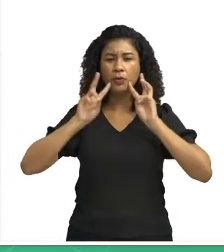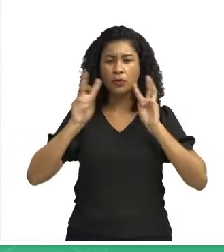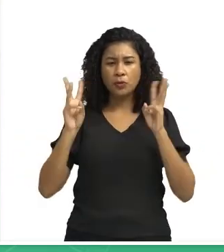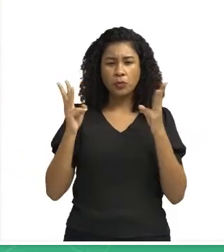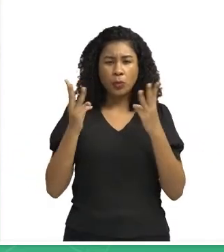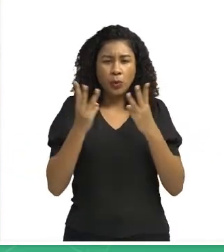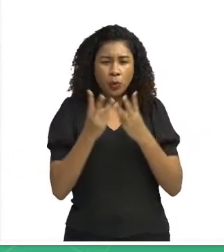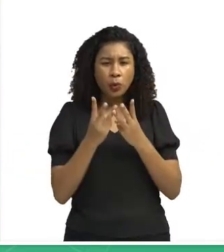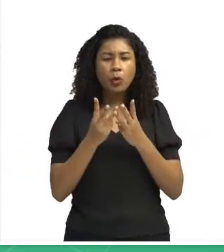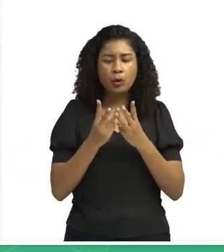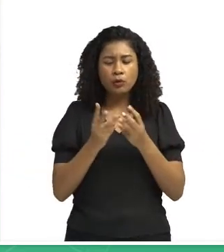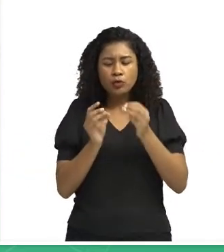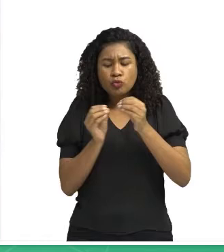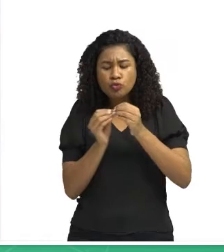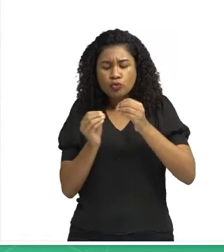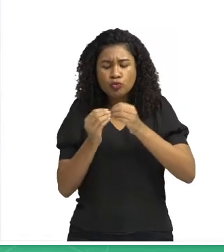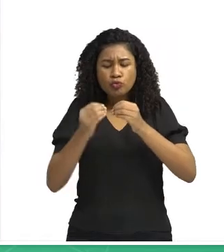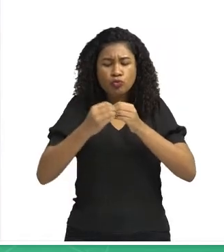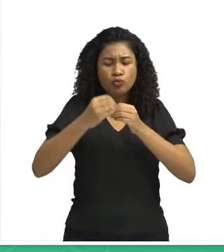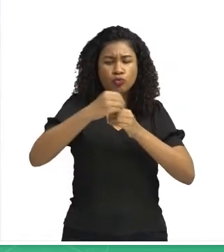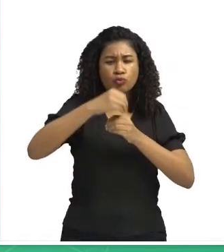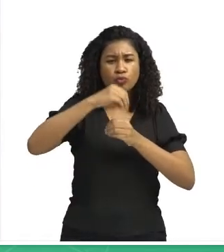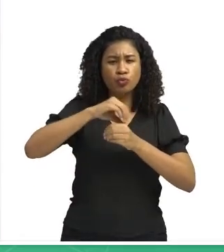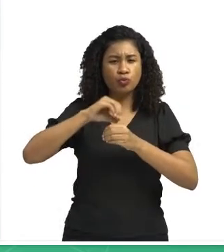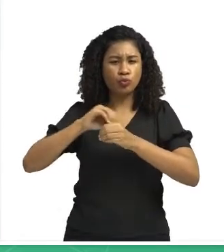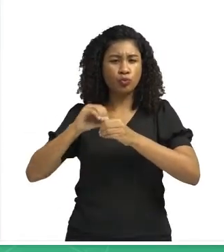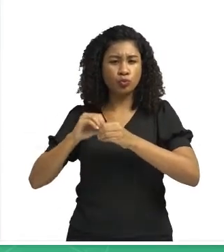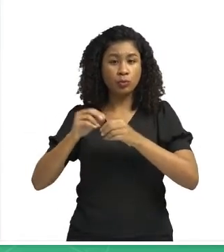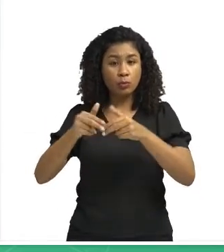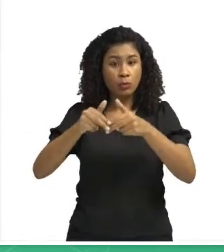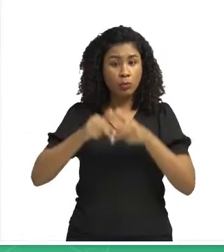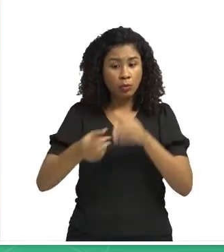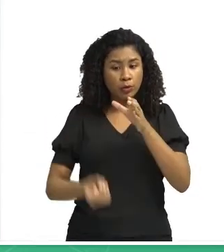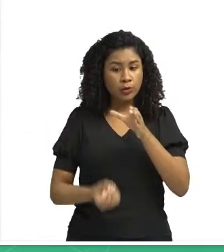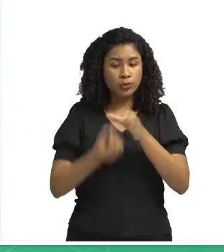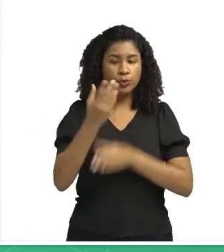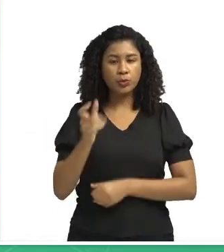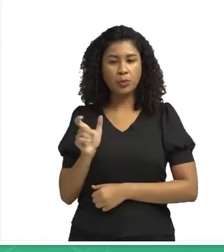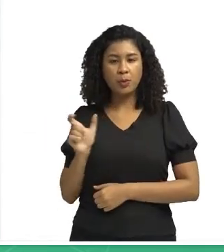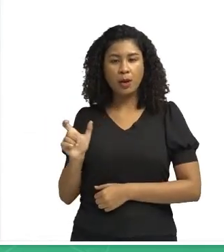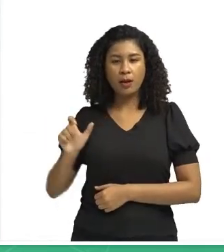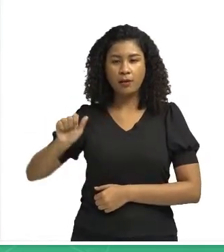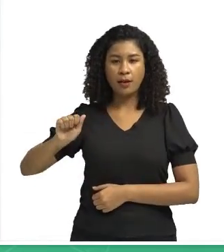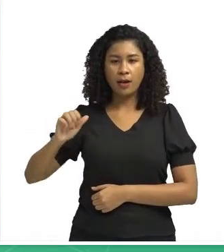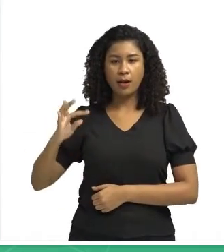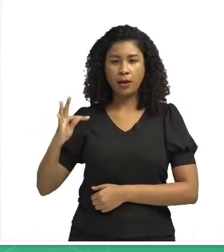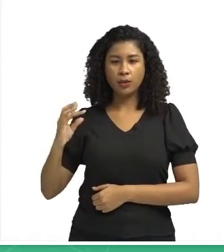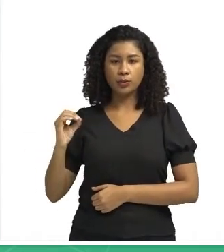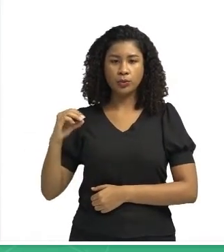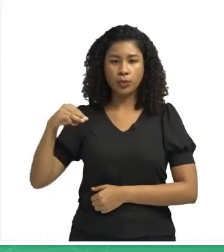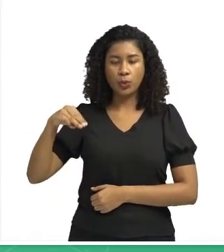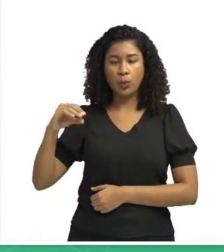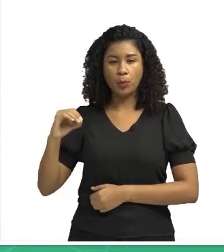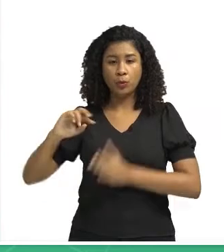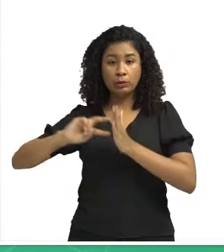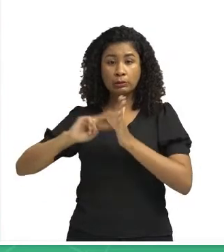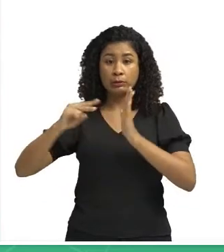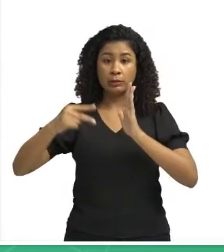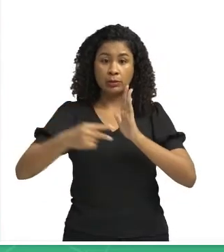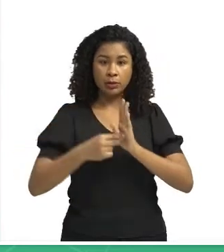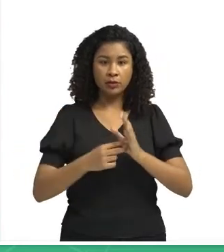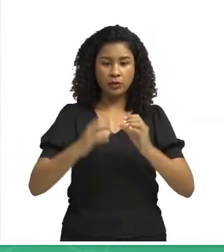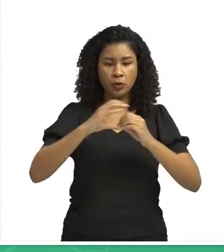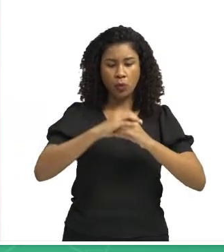Foi aí que surgiu, a palavra átomo, que do grego significa indivisível.